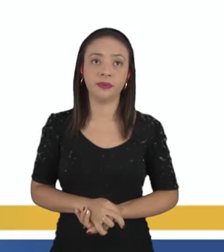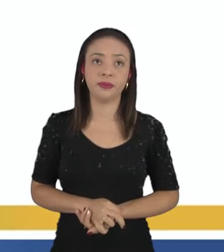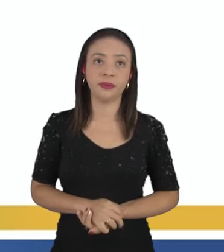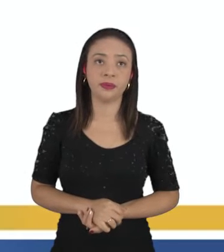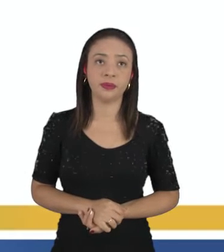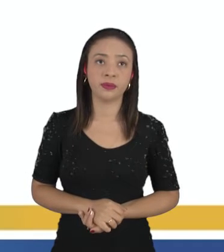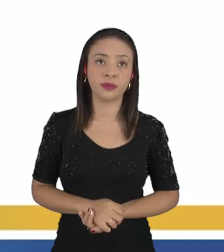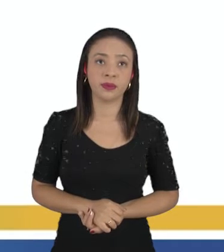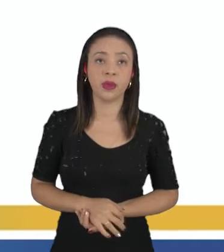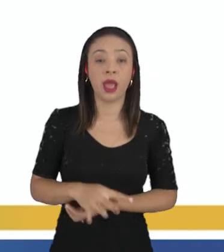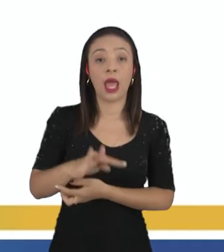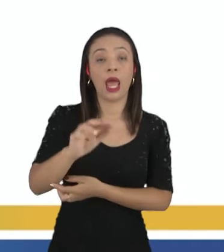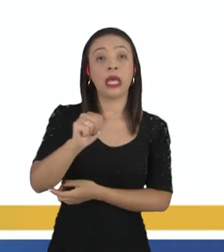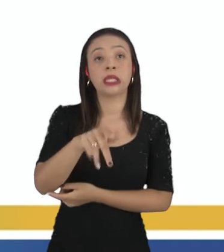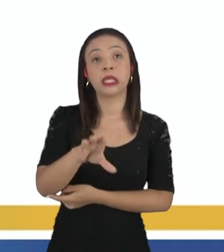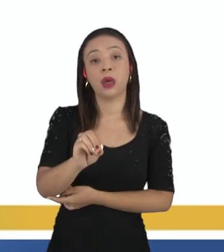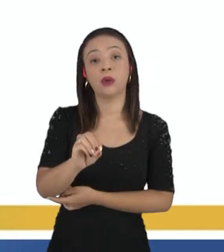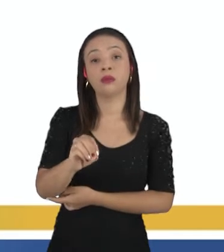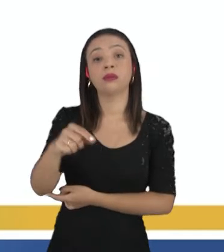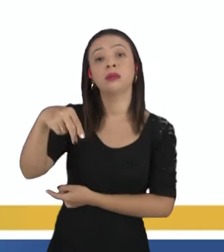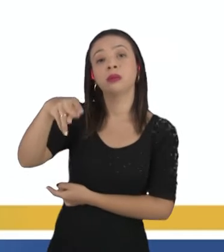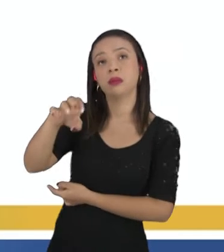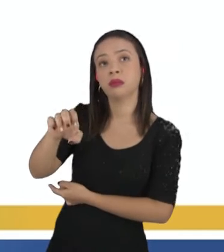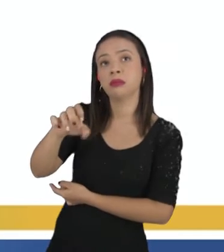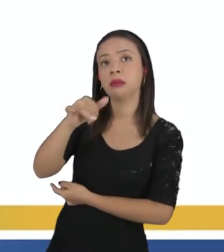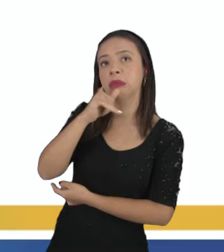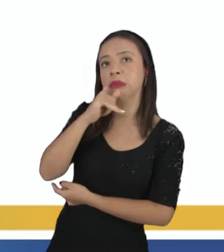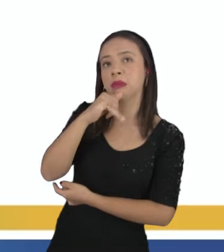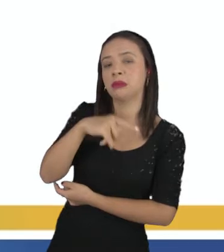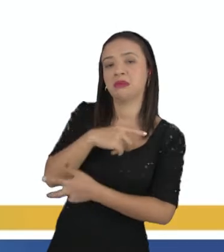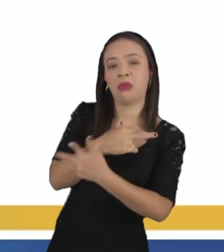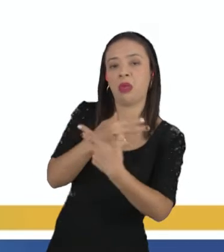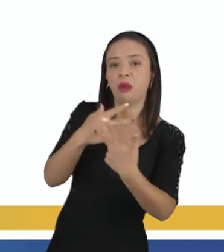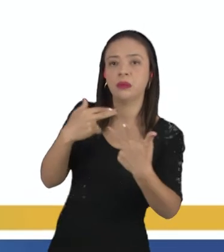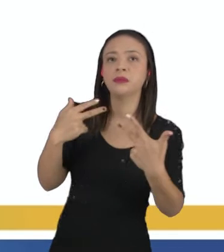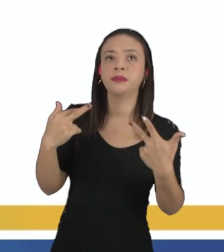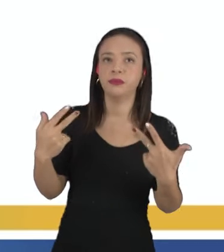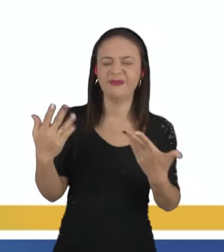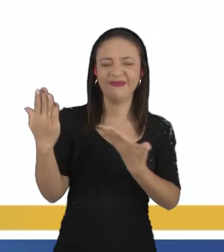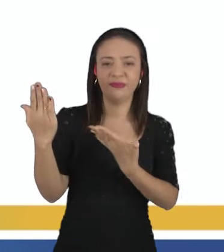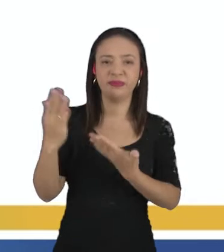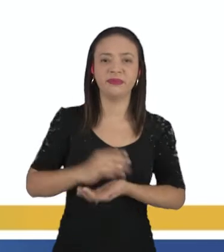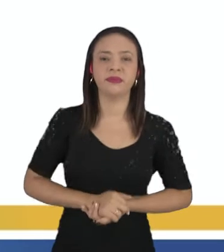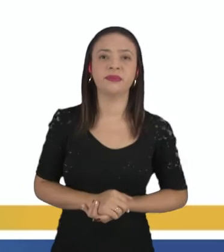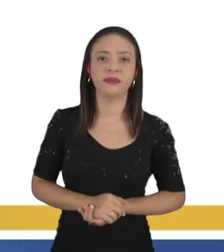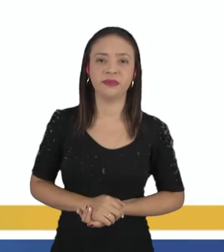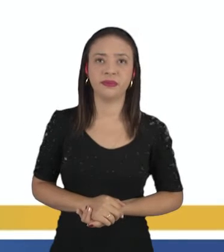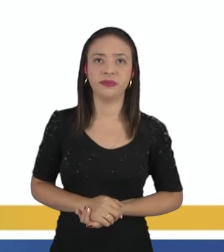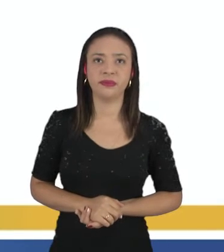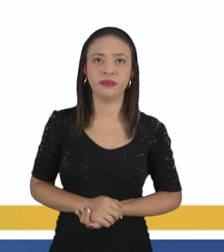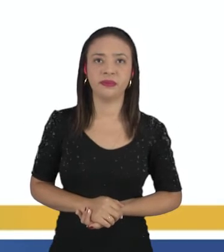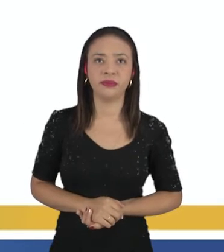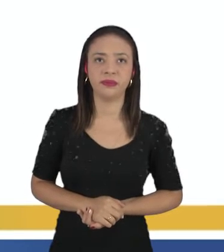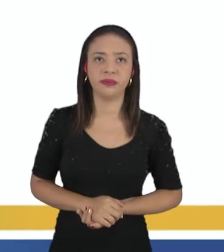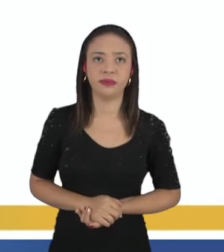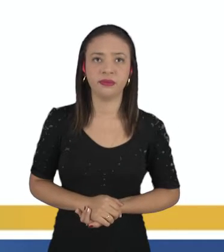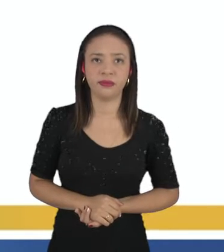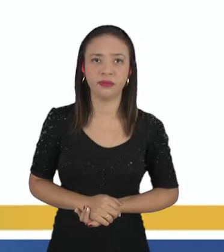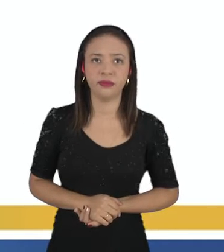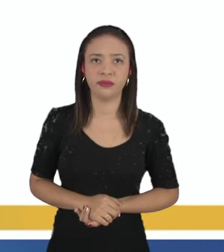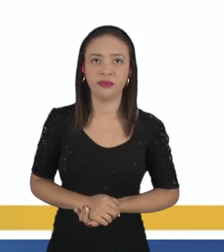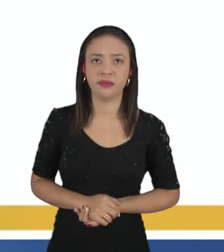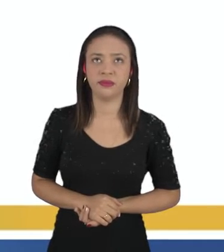aí? Tão que, tal que, tanto que, tamanho que, de forma que,